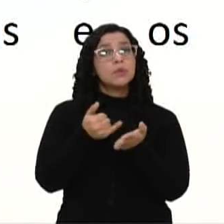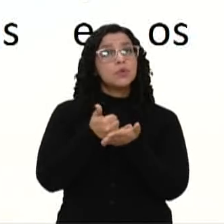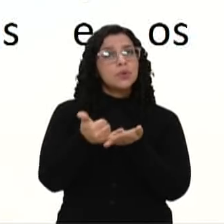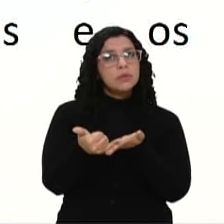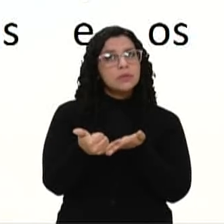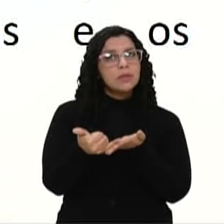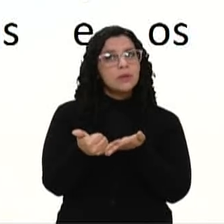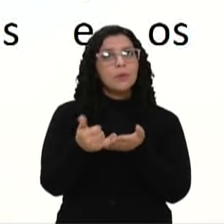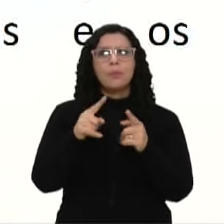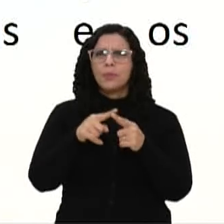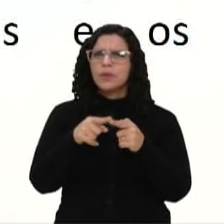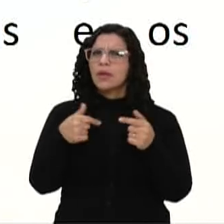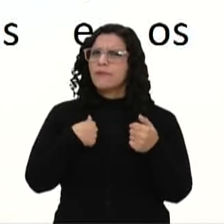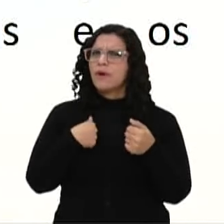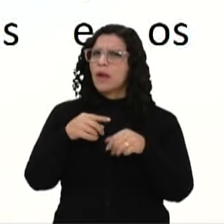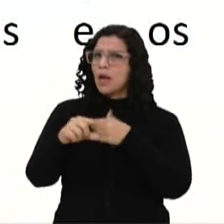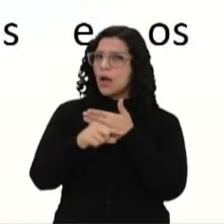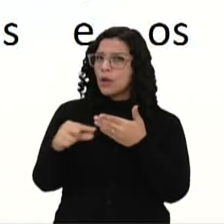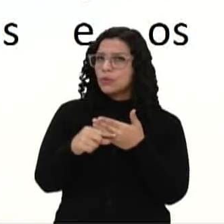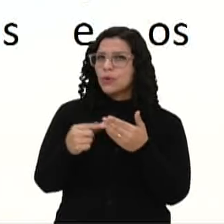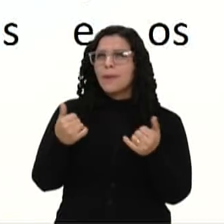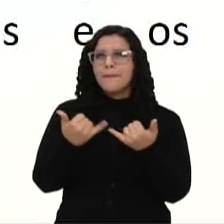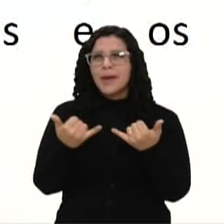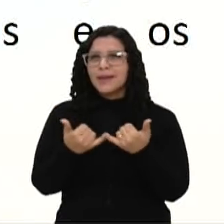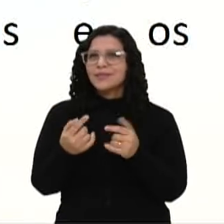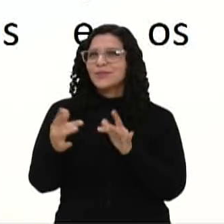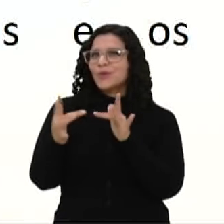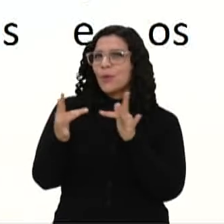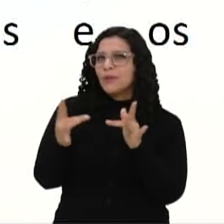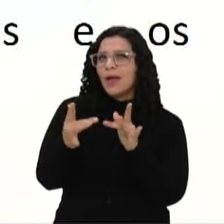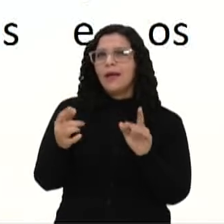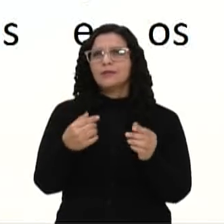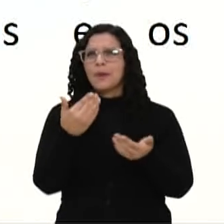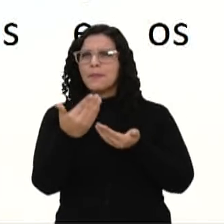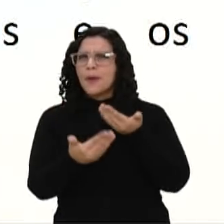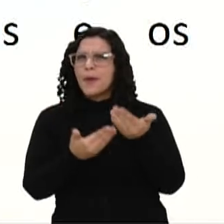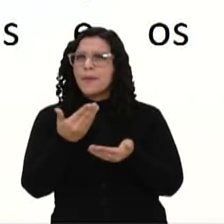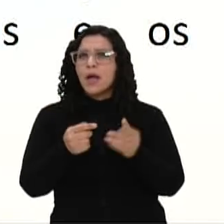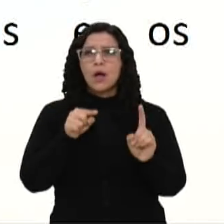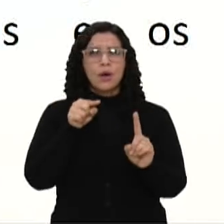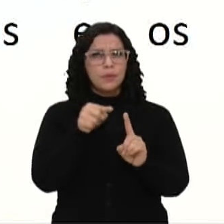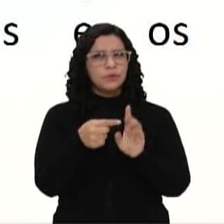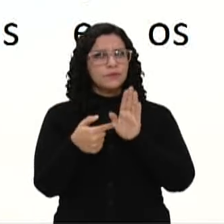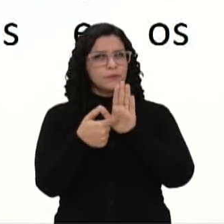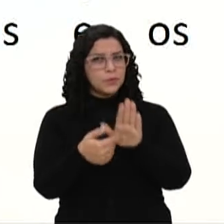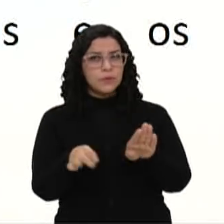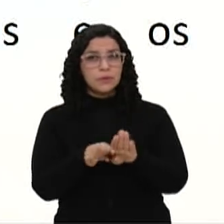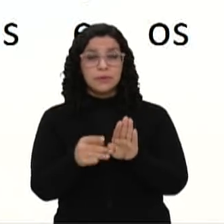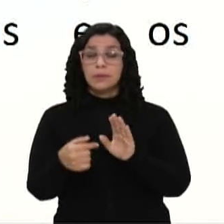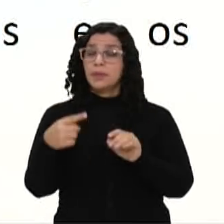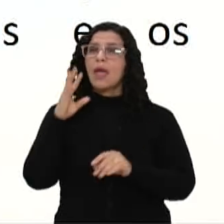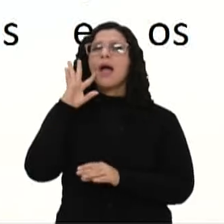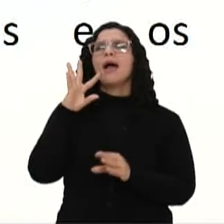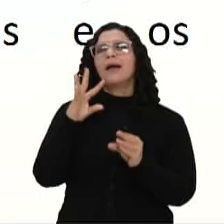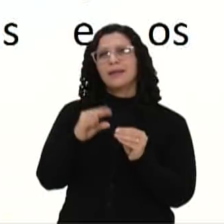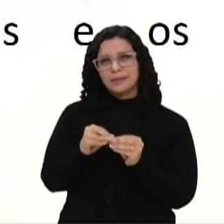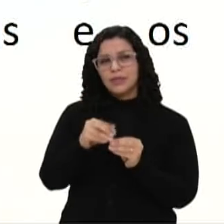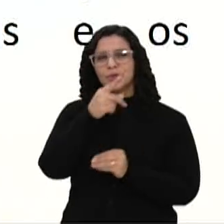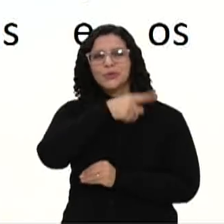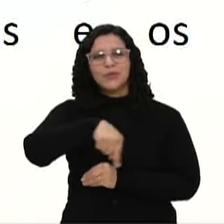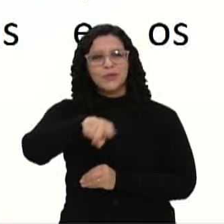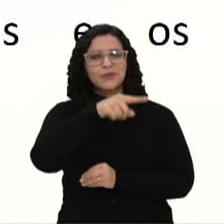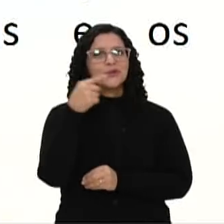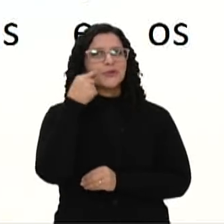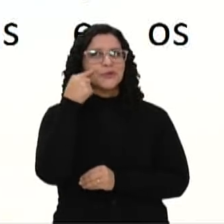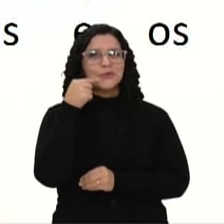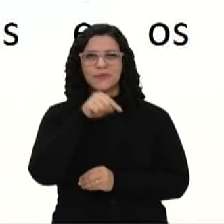da nossa carta aberta, quando a autora aproxima-se do leitor, apresentando seu objetivo, indicando que entende as dúvidas